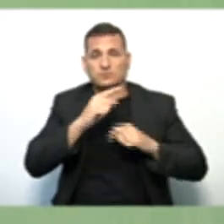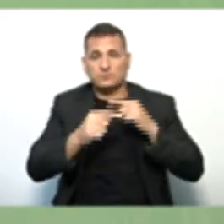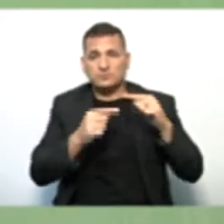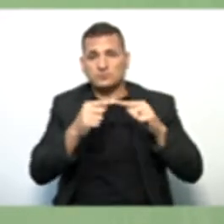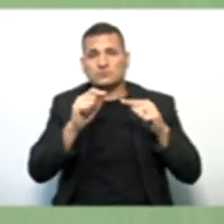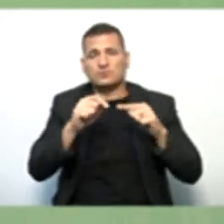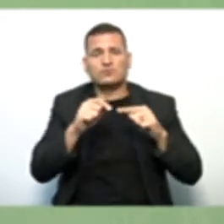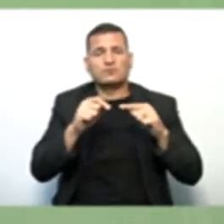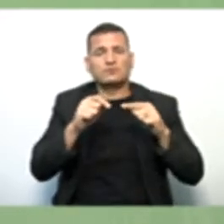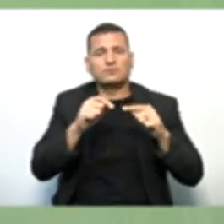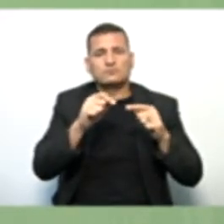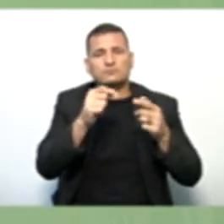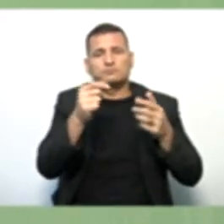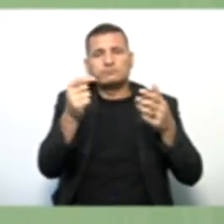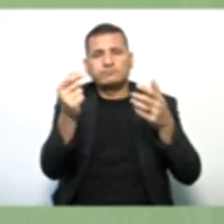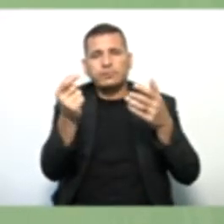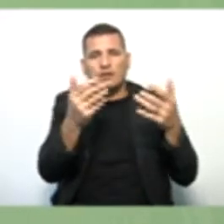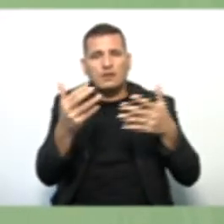fluxo das informações.